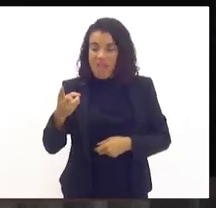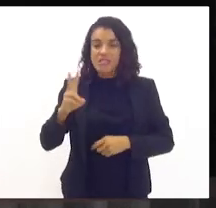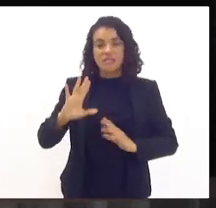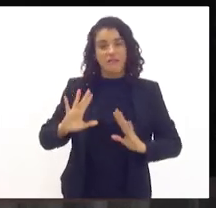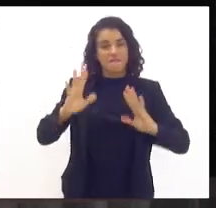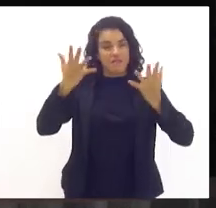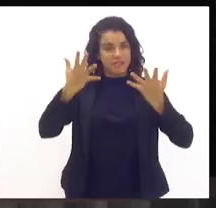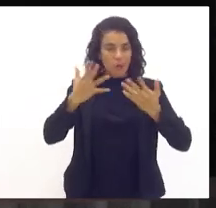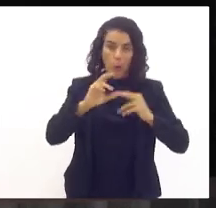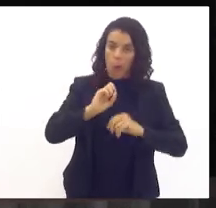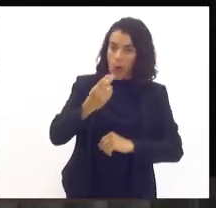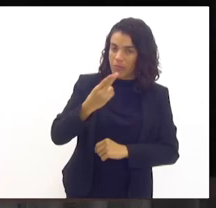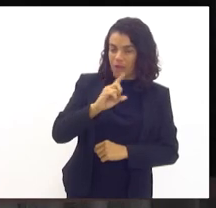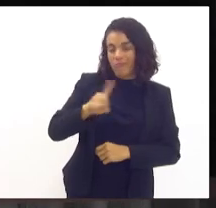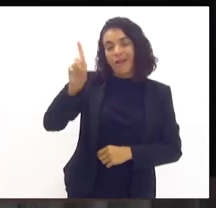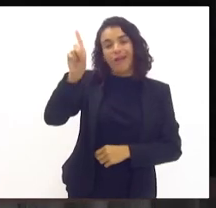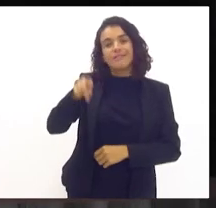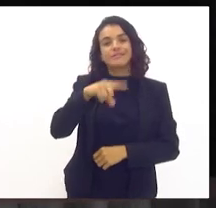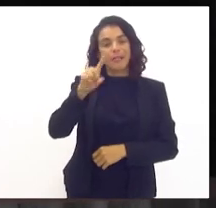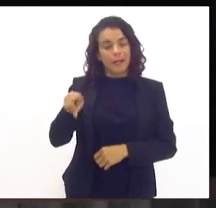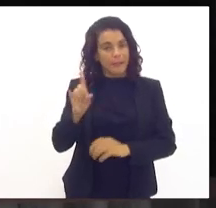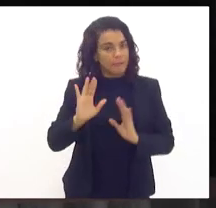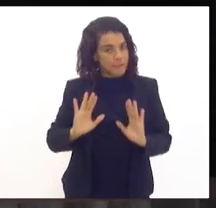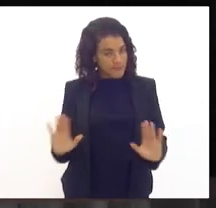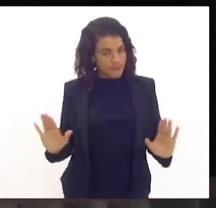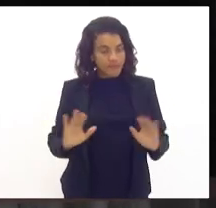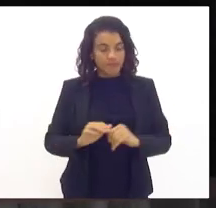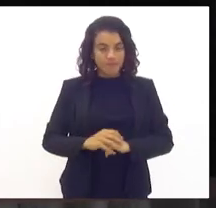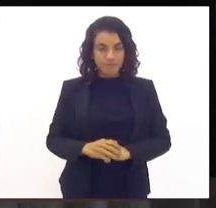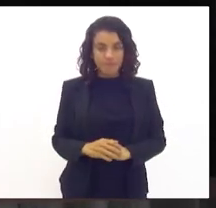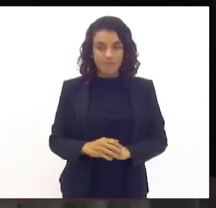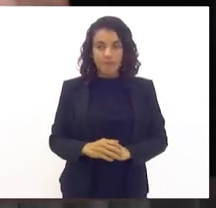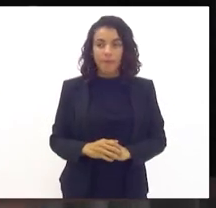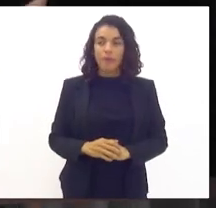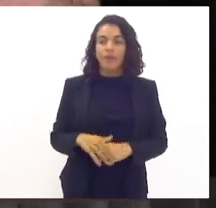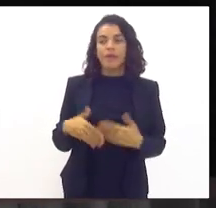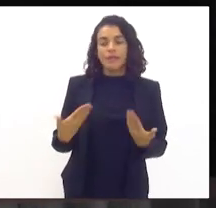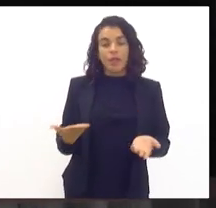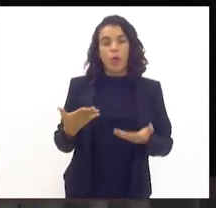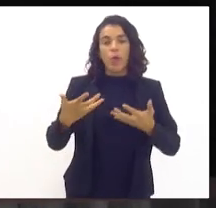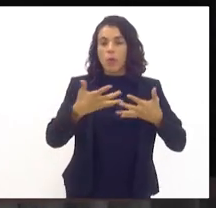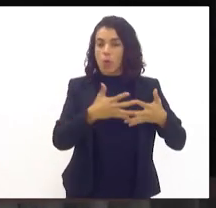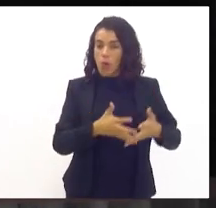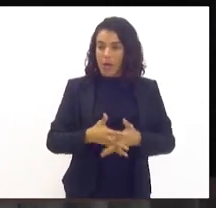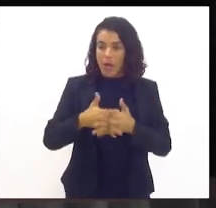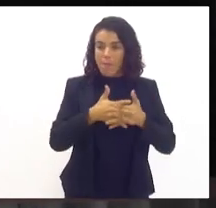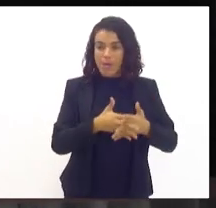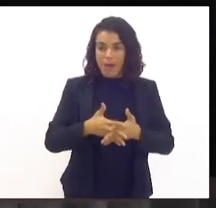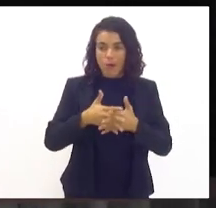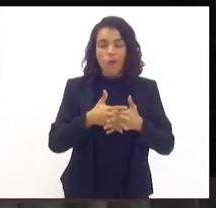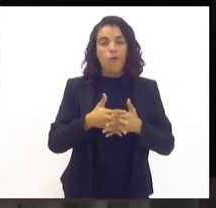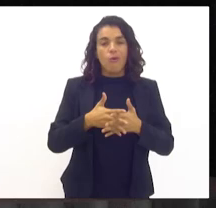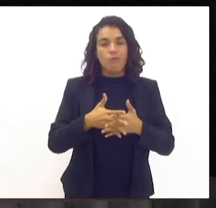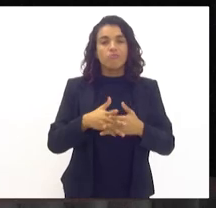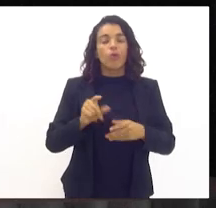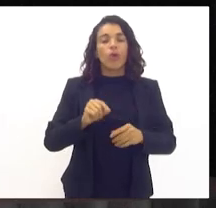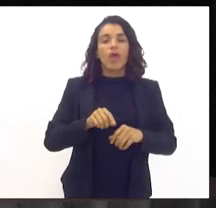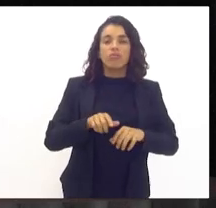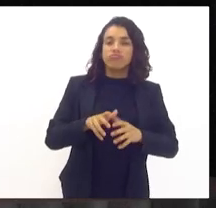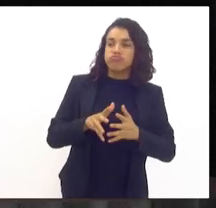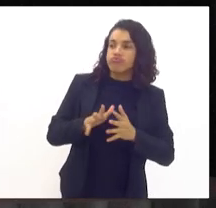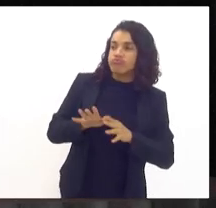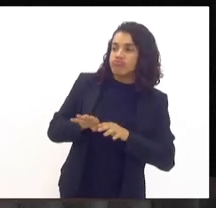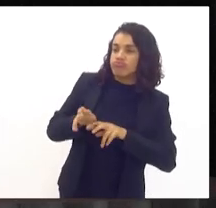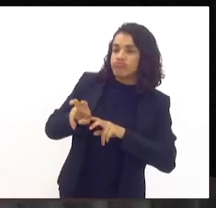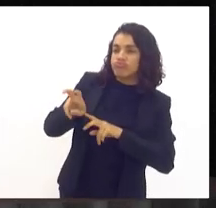evento. E decidimos cancelar o evento. Portanto, o caminhão subiu para poder pegar as cadeiras e as